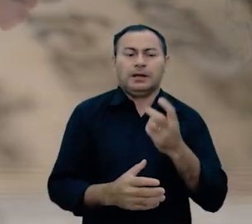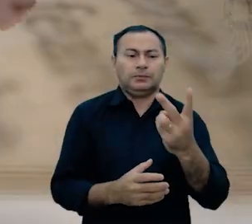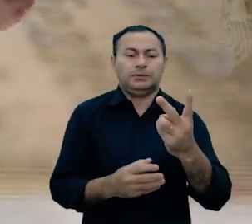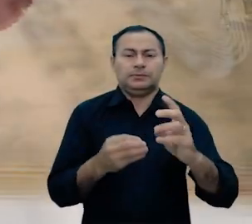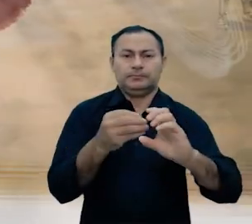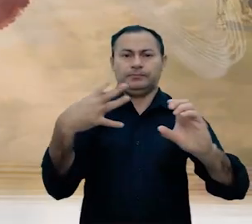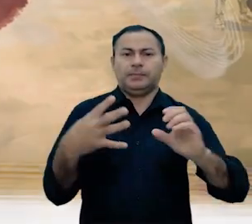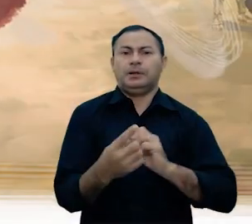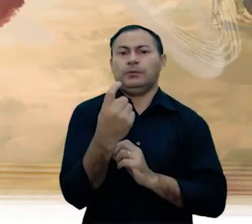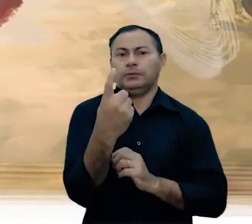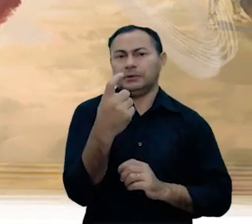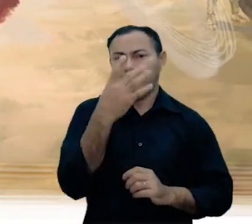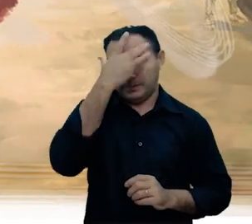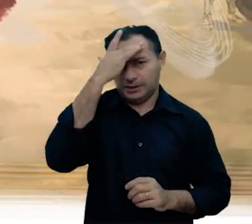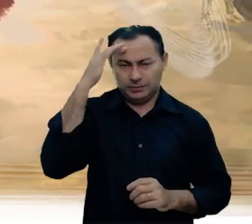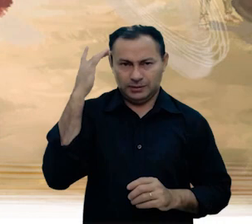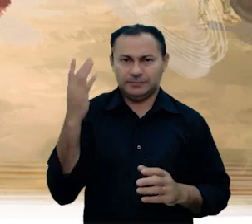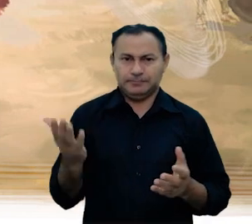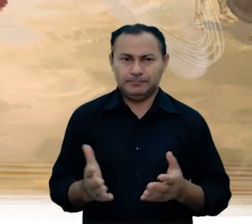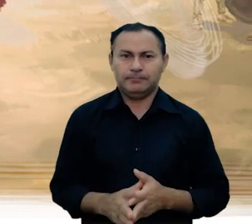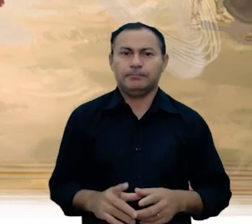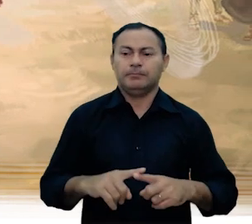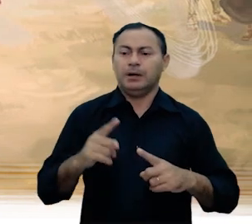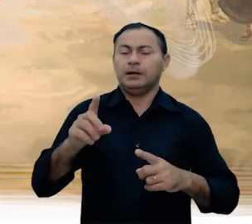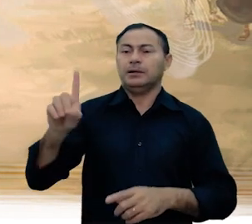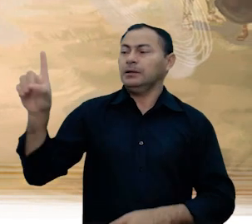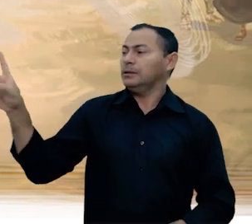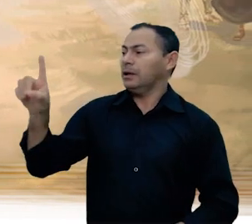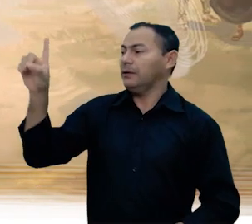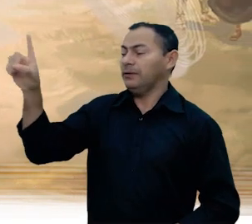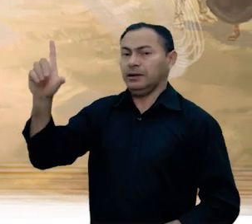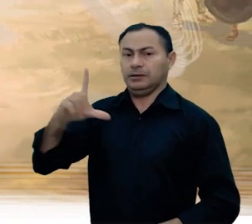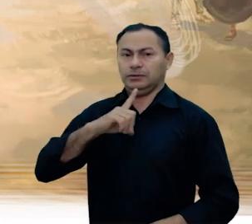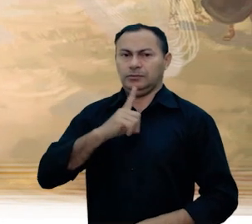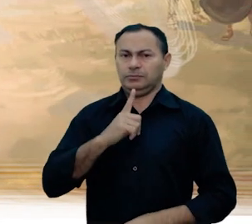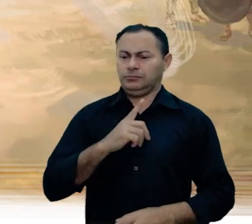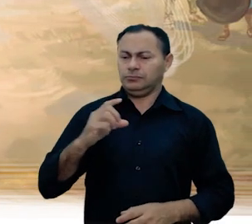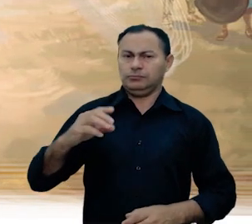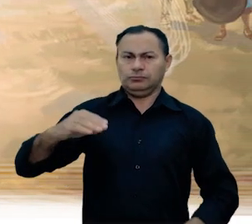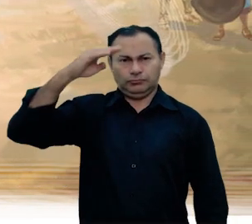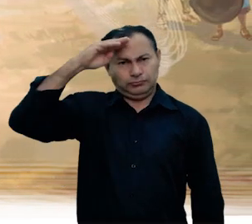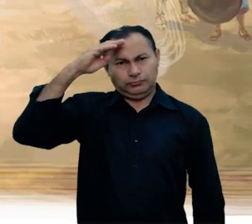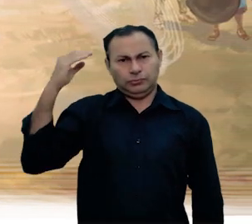duas características em um só homem. Mas Davi possuía as duas, um grande